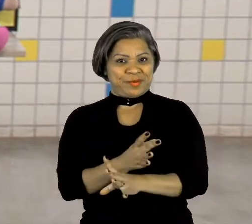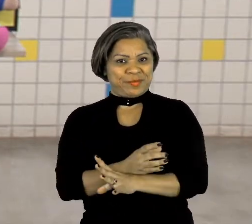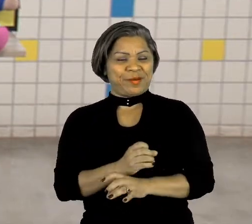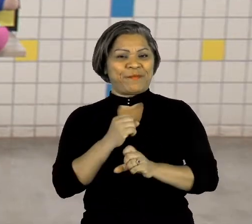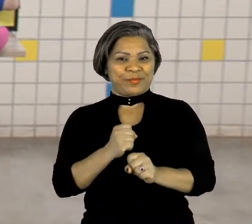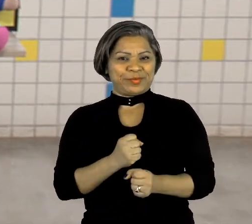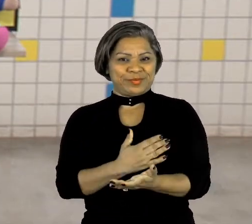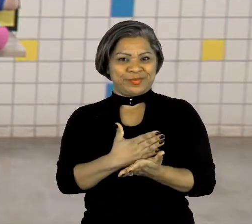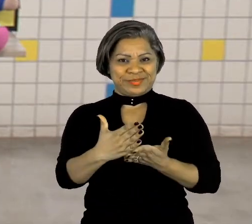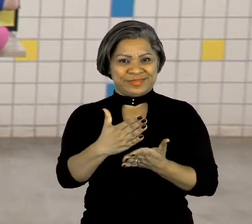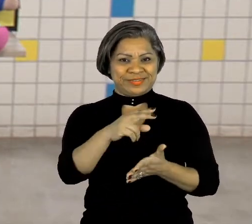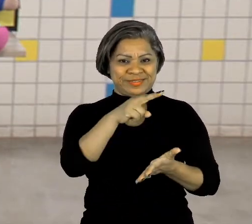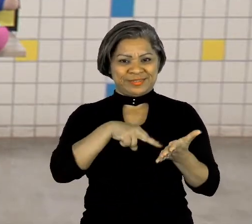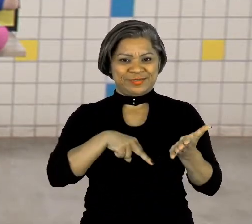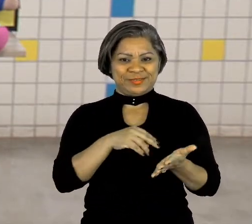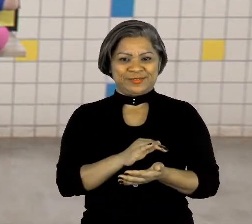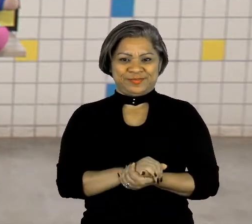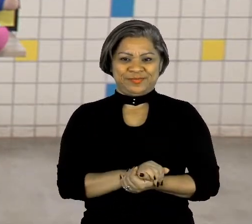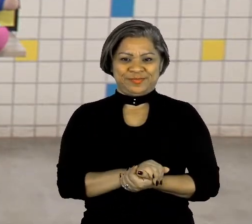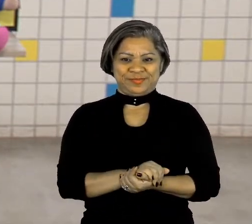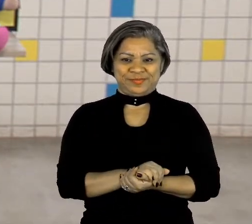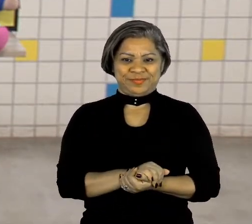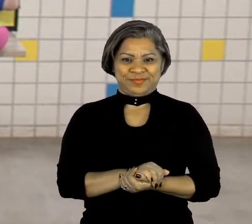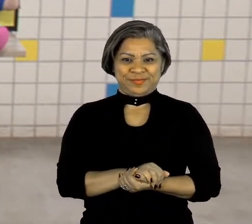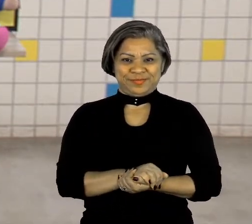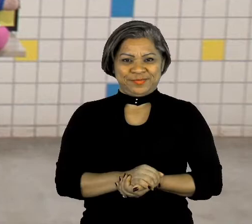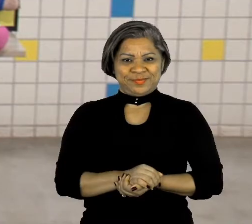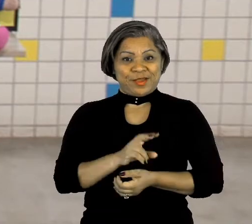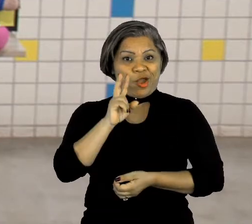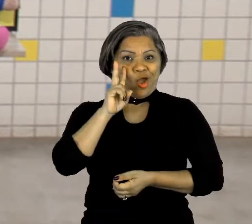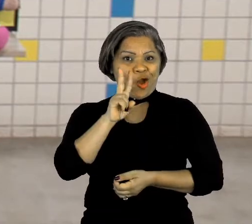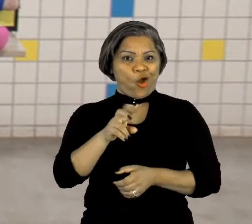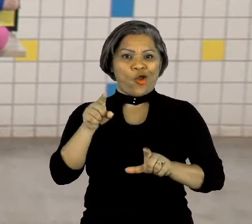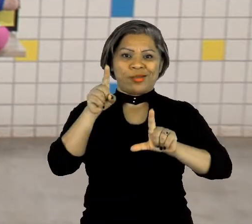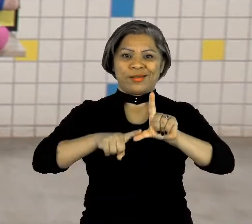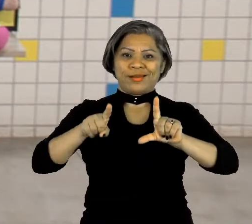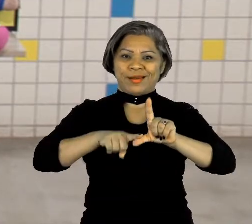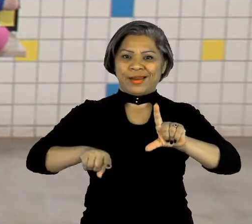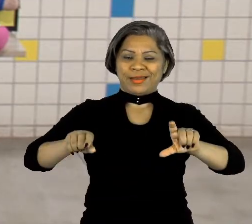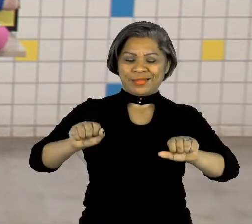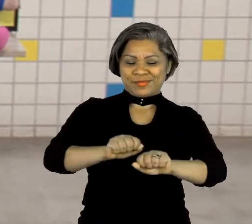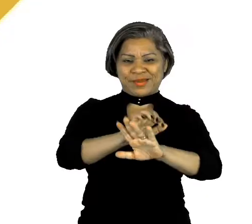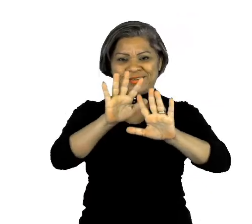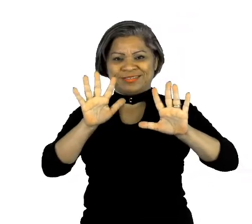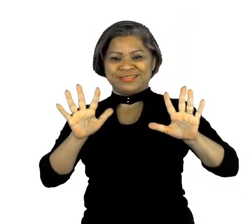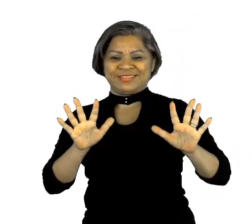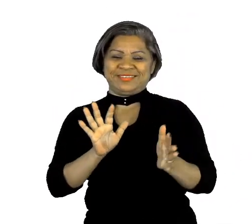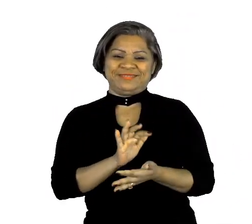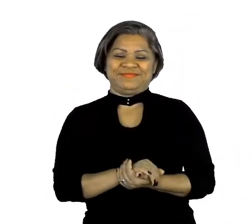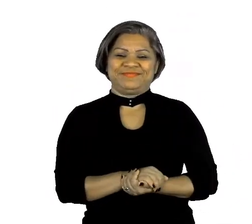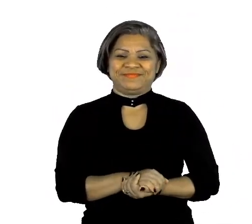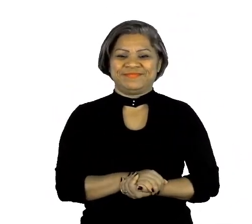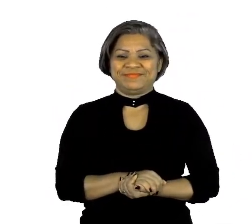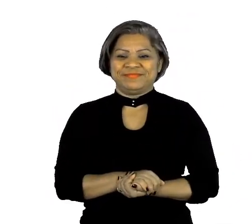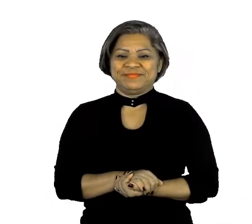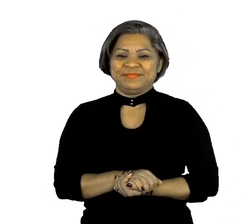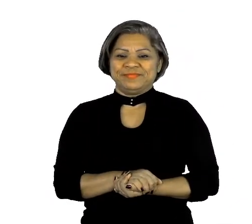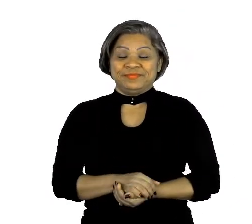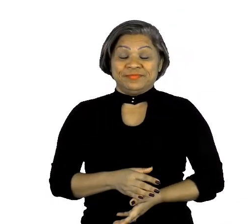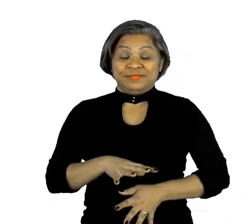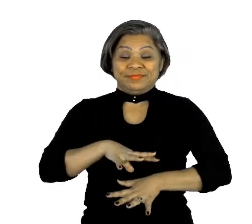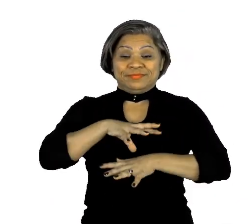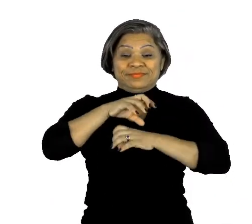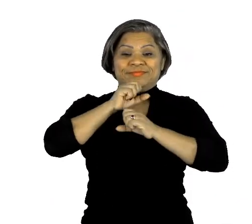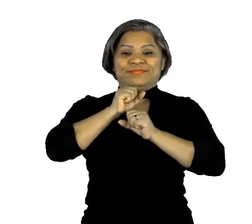leitura? Olha só, letra mágica. Lembram dele, né? Brincamos de trocar letras. Respira fundo